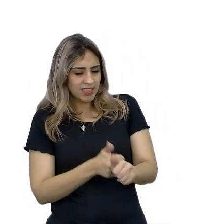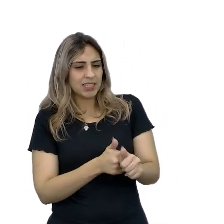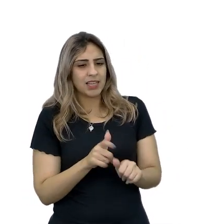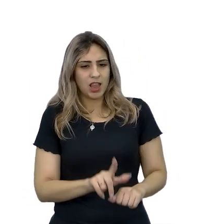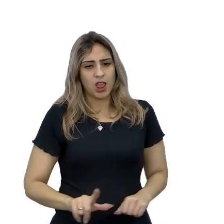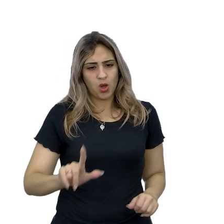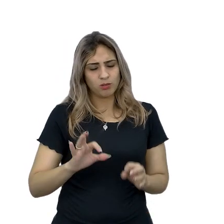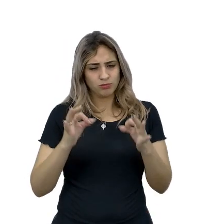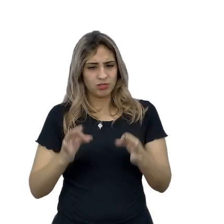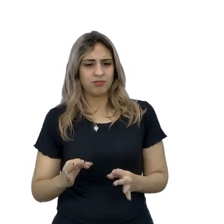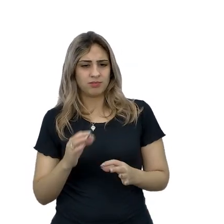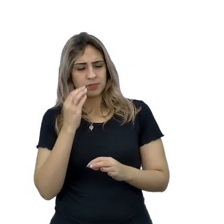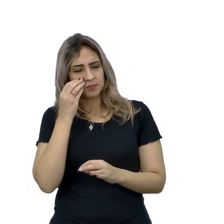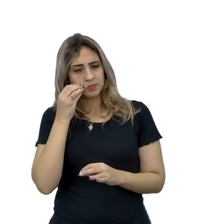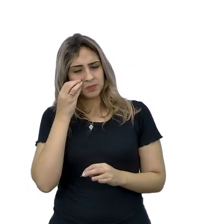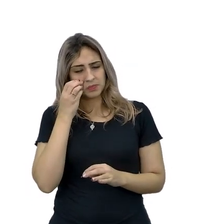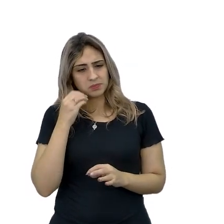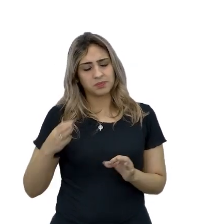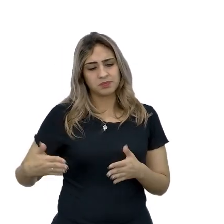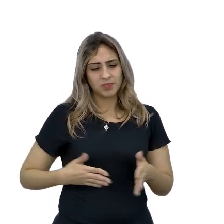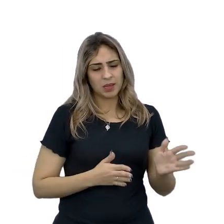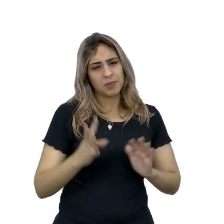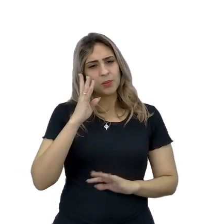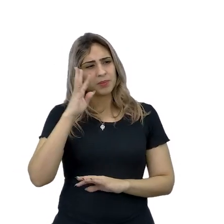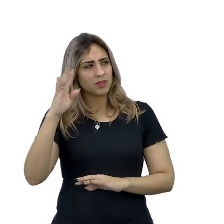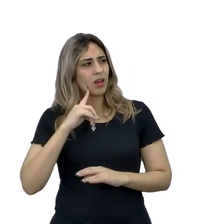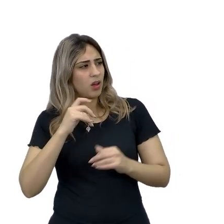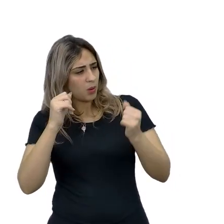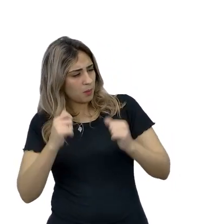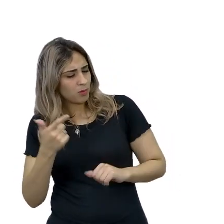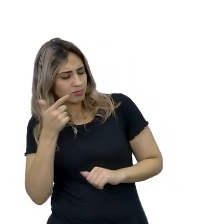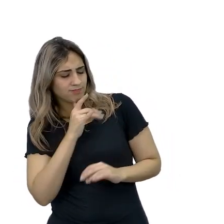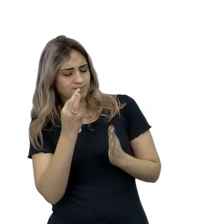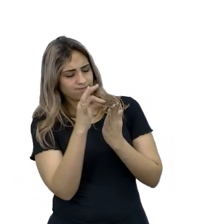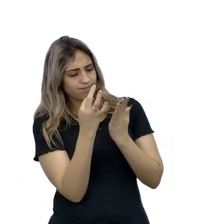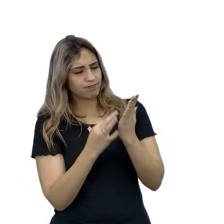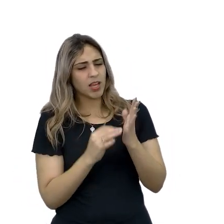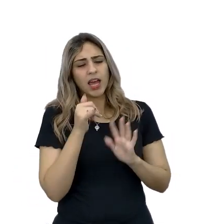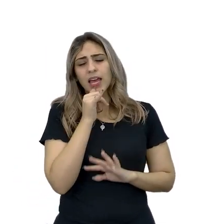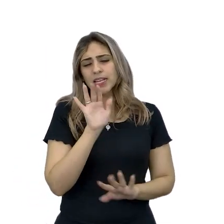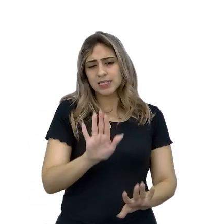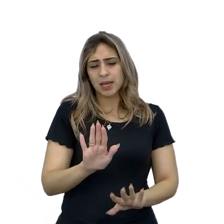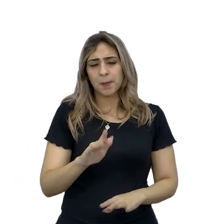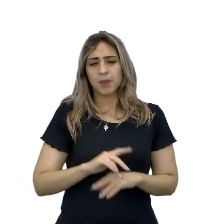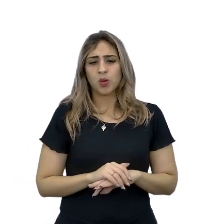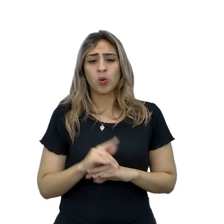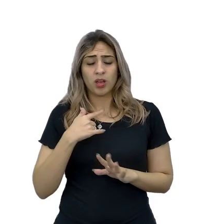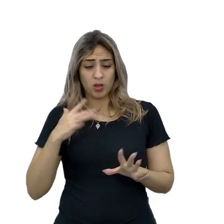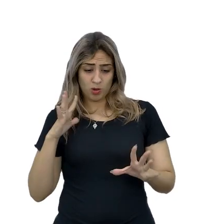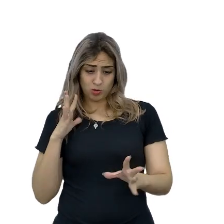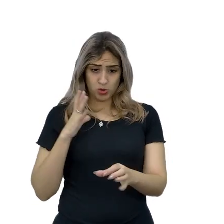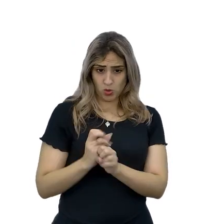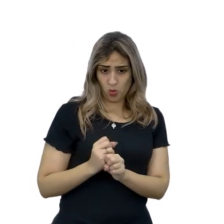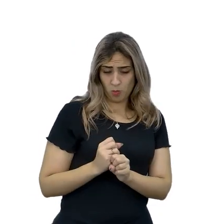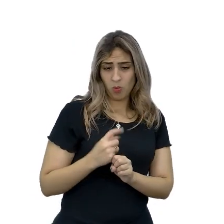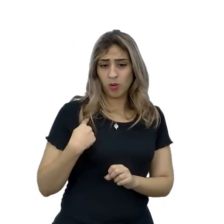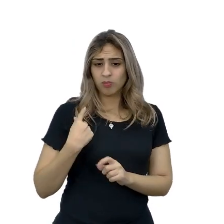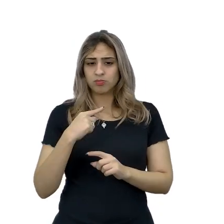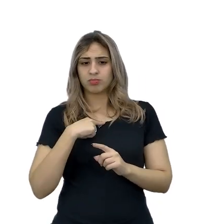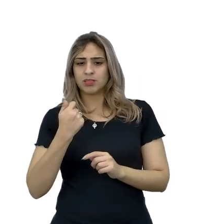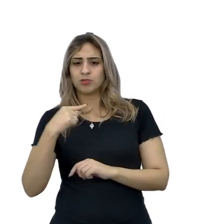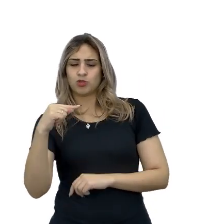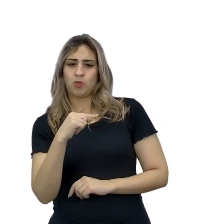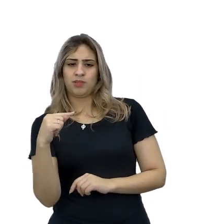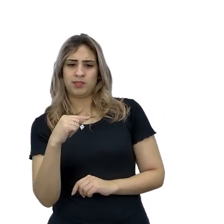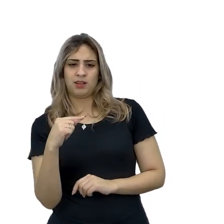acertar o enunciado, e sim um caminho, um desvio de pensamento, onde eu posso corrigir. Vamos dar um exemplo. Ao invés de ele somar, ele poderia subtrair. Aí